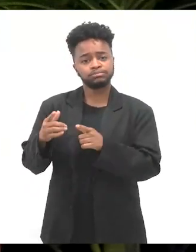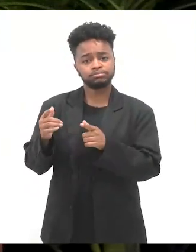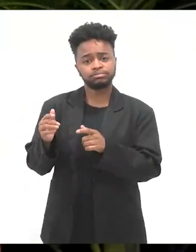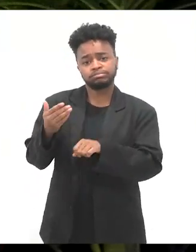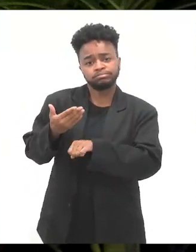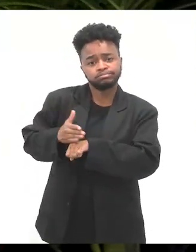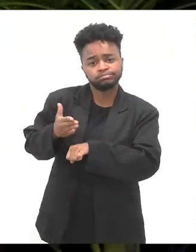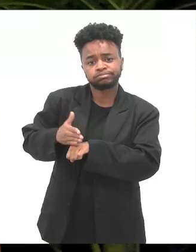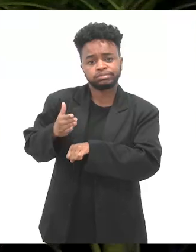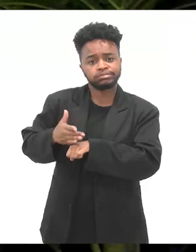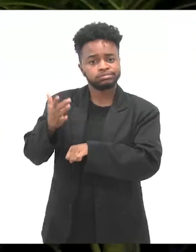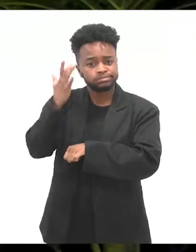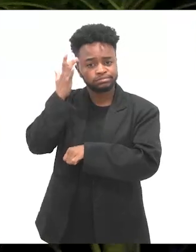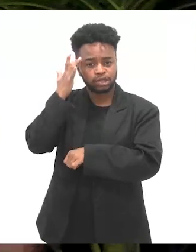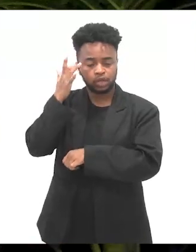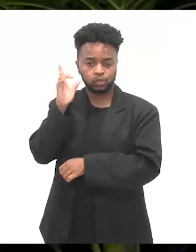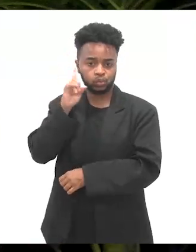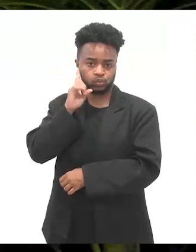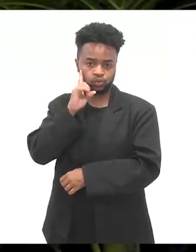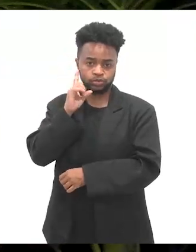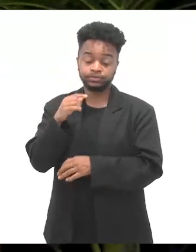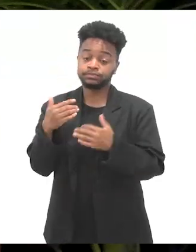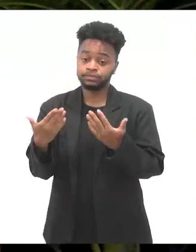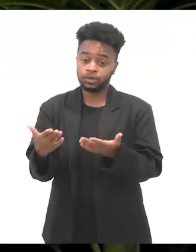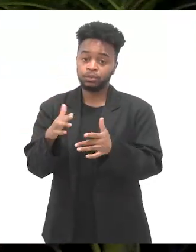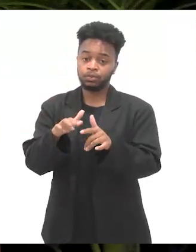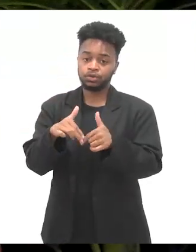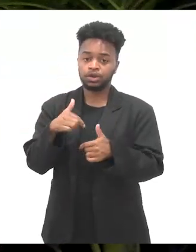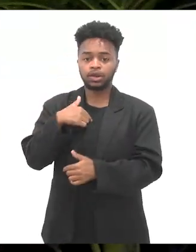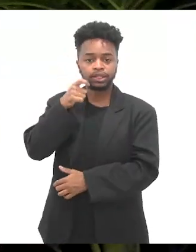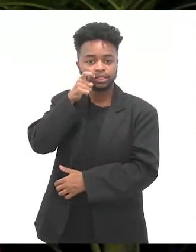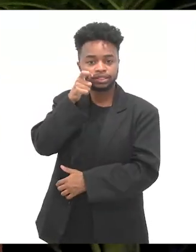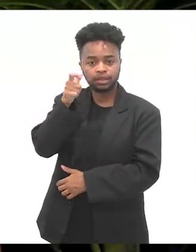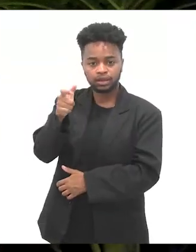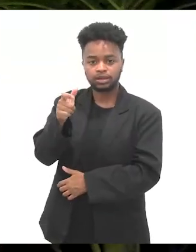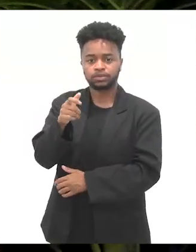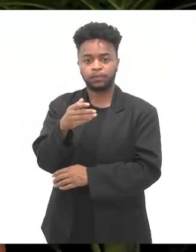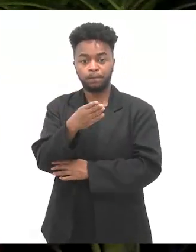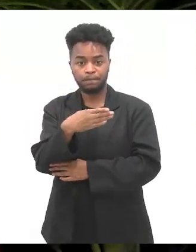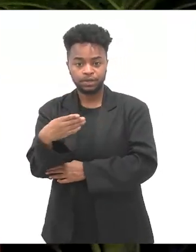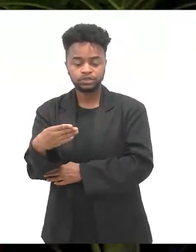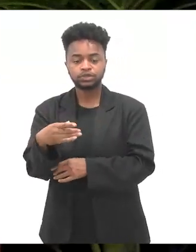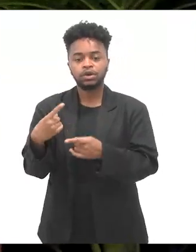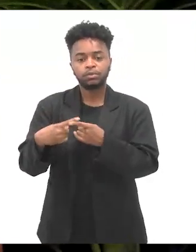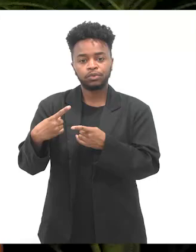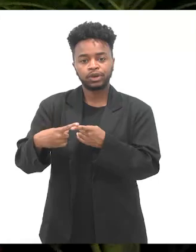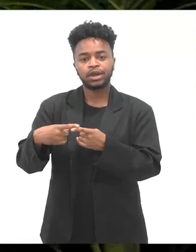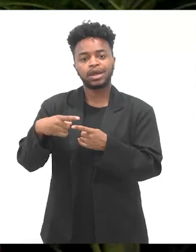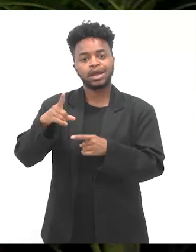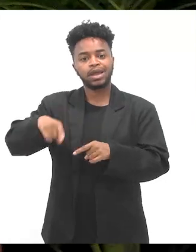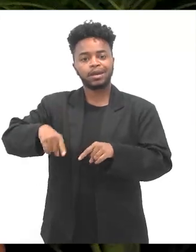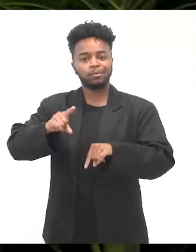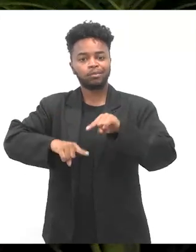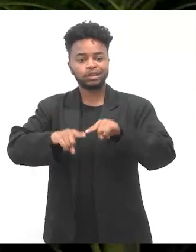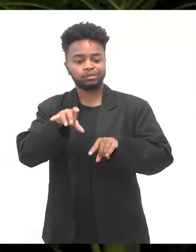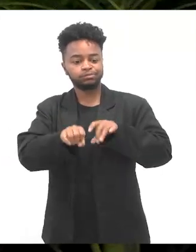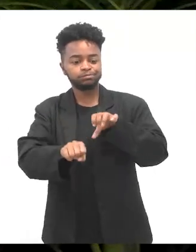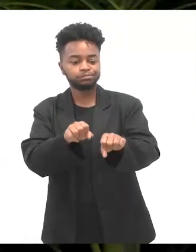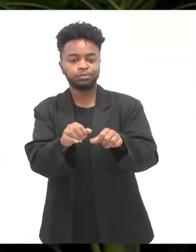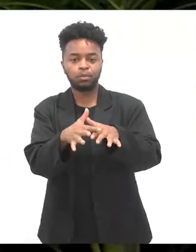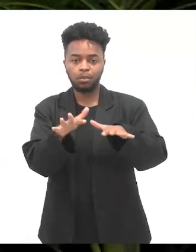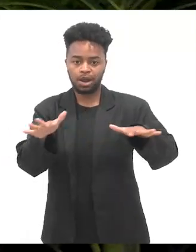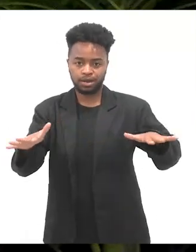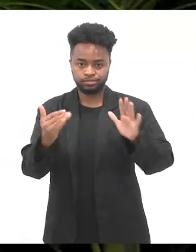deles. Então, aí veio o meu interesse também pelos peixes, porque são os recursos marinhos capturados em maior abundância pelos